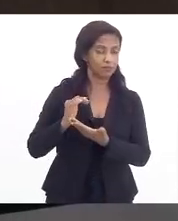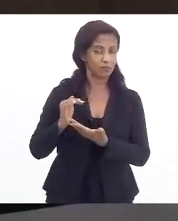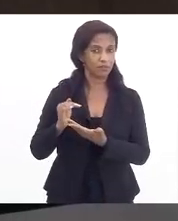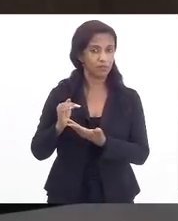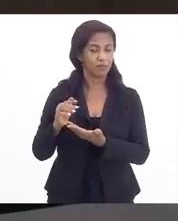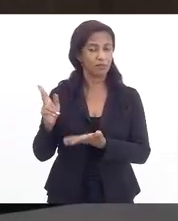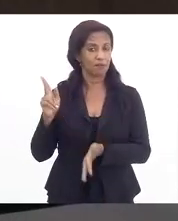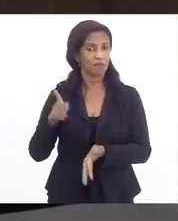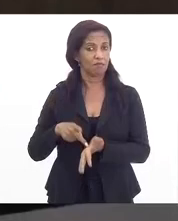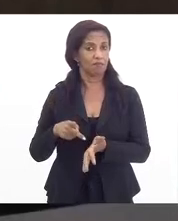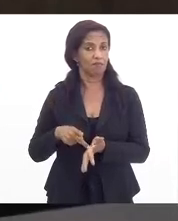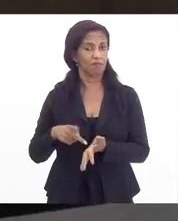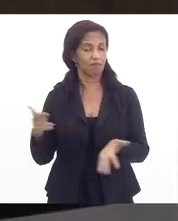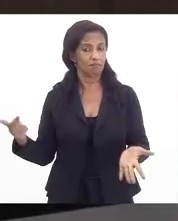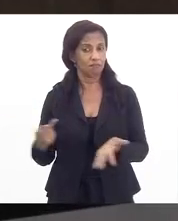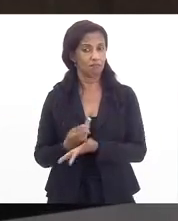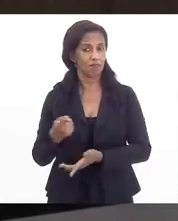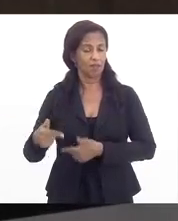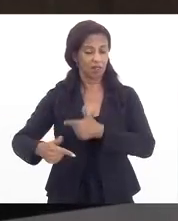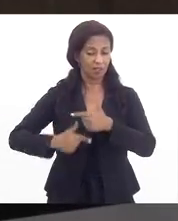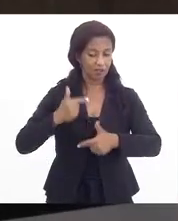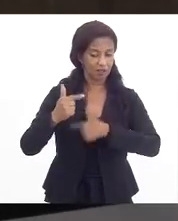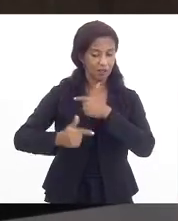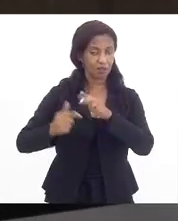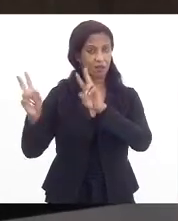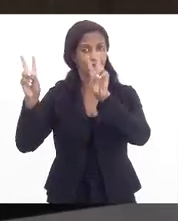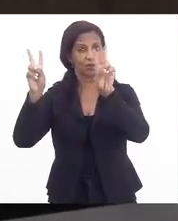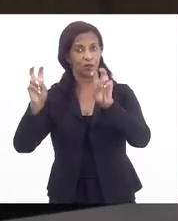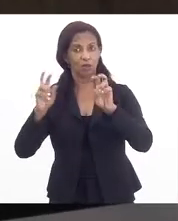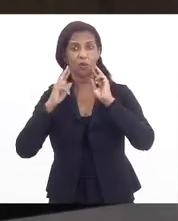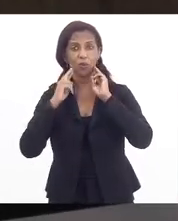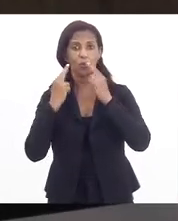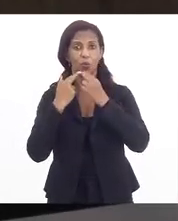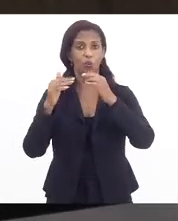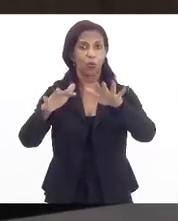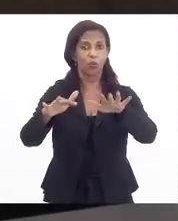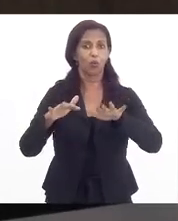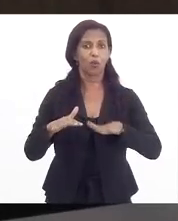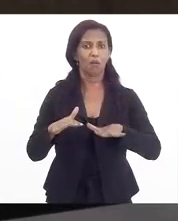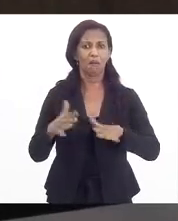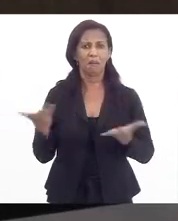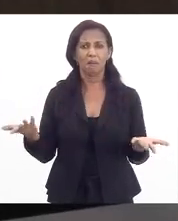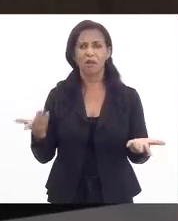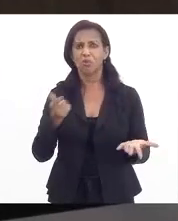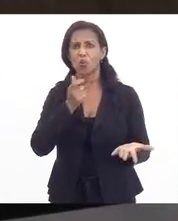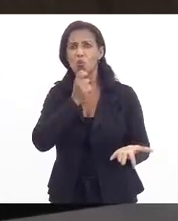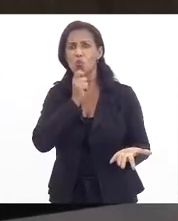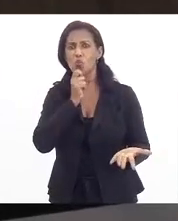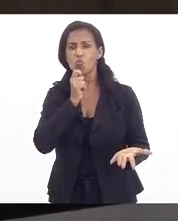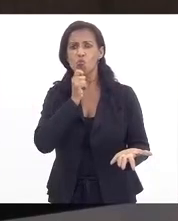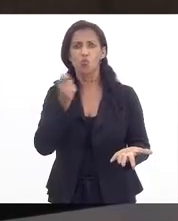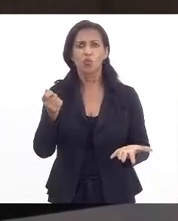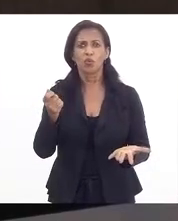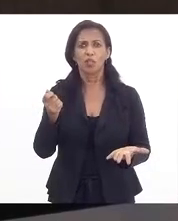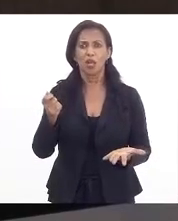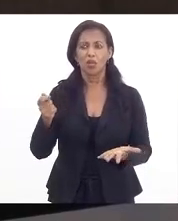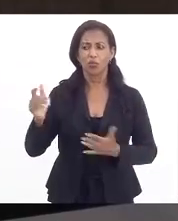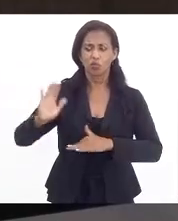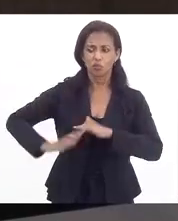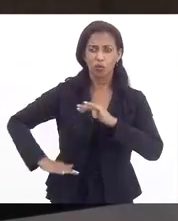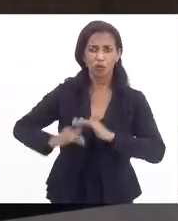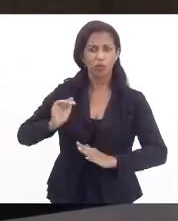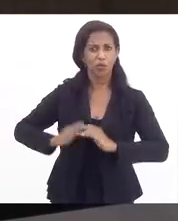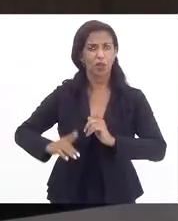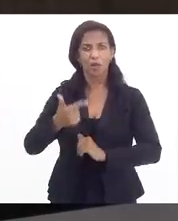o fato é que a gente está trabalhando um tema numa audiência pública sem concretamente os servidores ter em